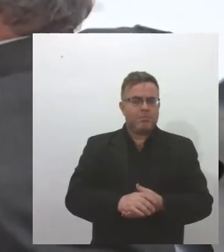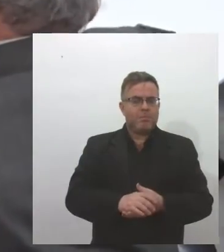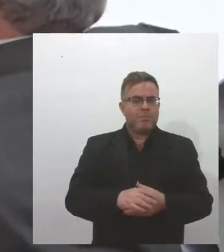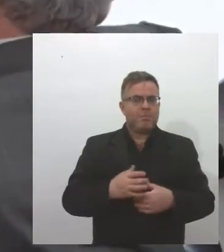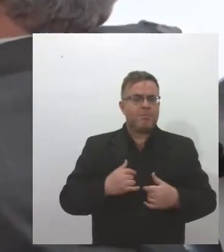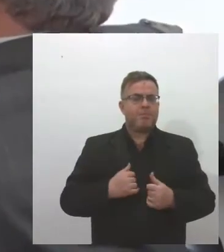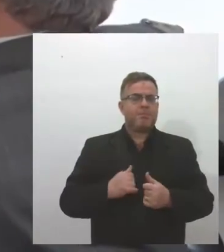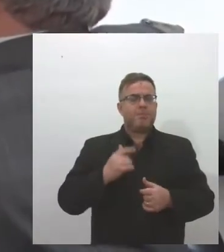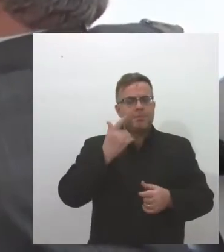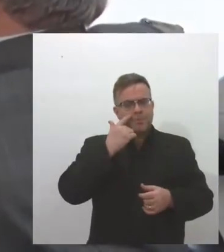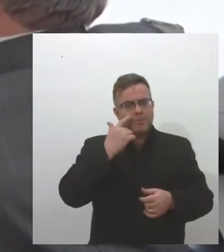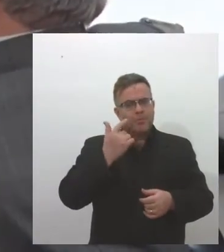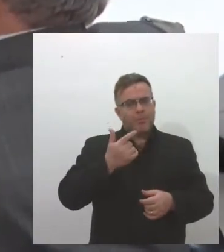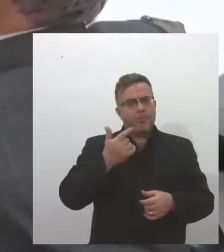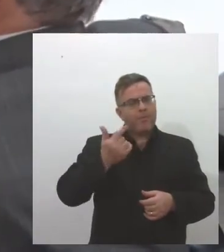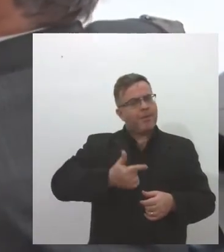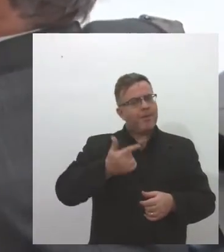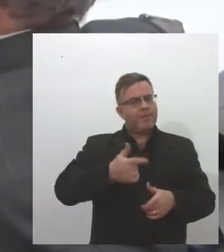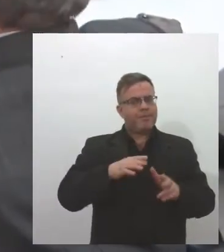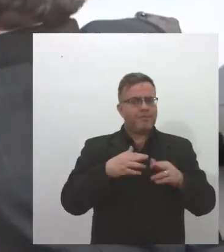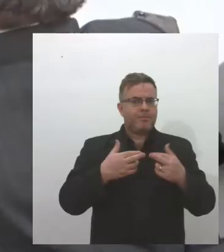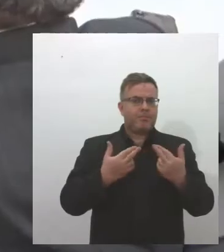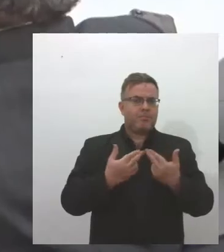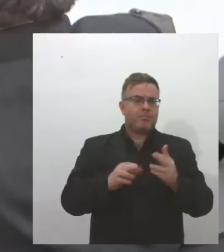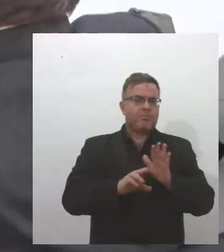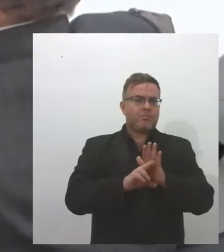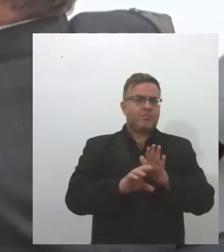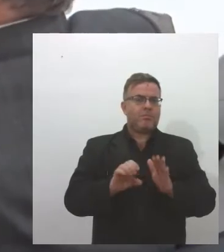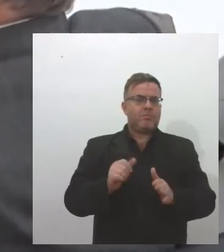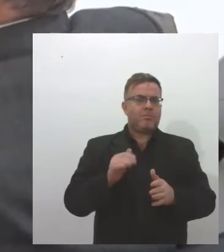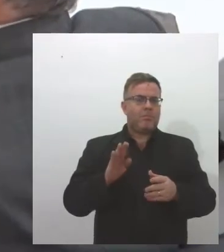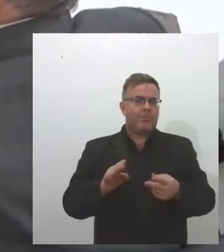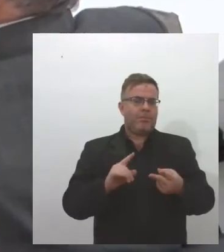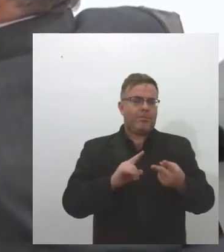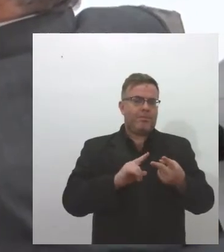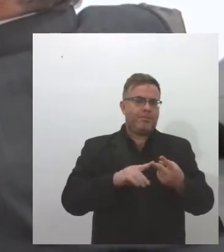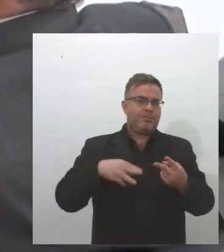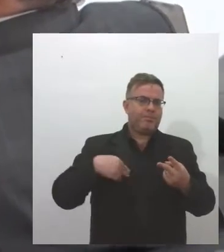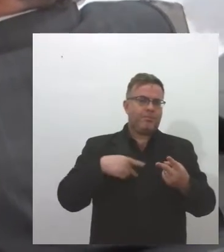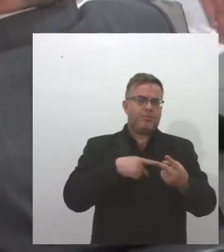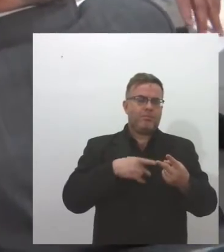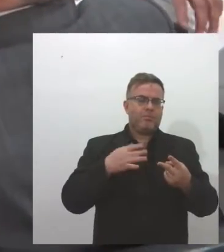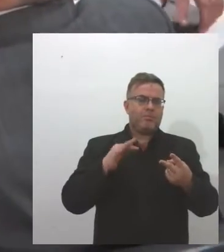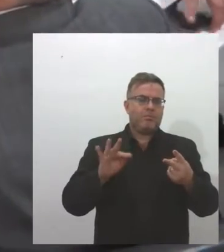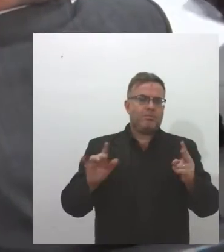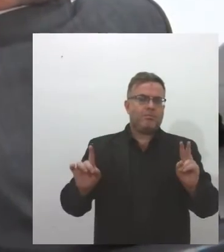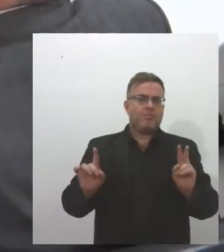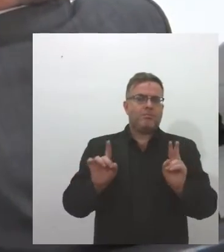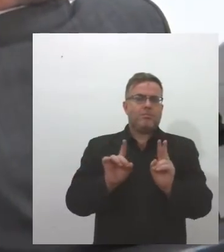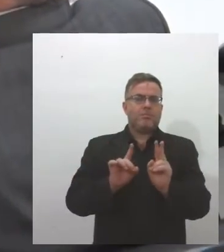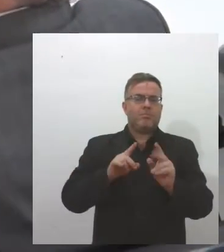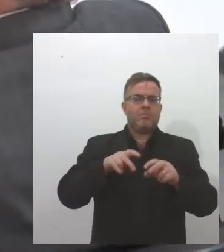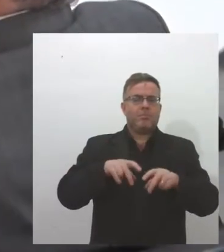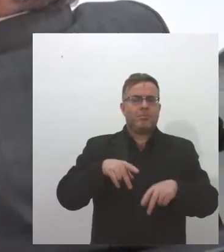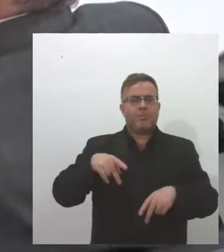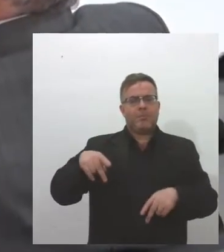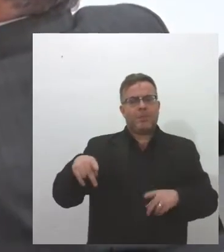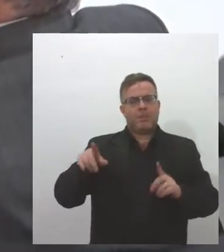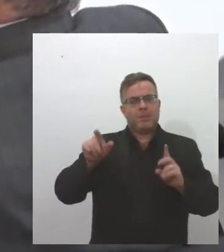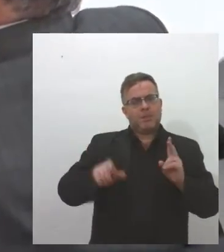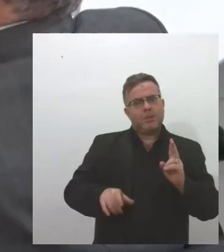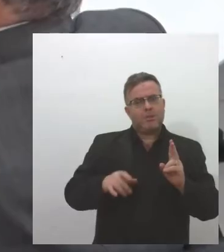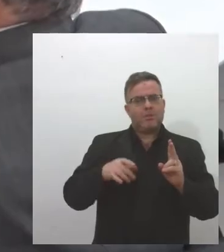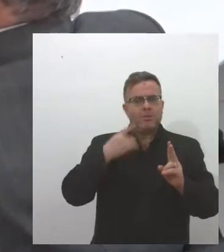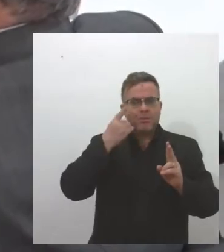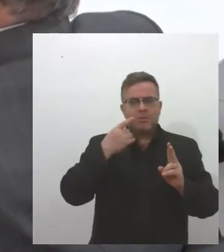Esta é a segunda reunião que os representantes da OAB e do Ministério Público Federal participam com o presidente da Assembleia Legislativa